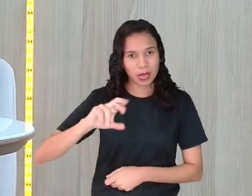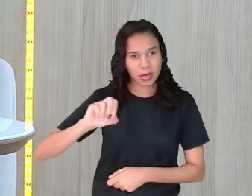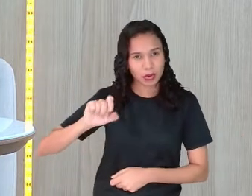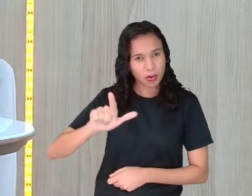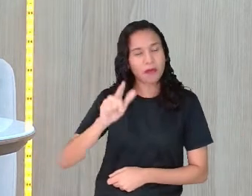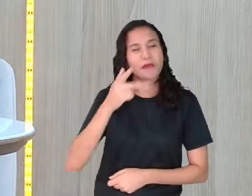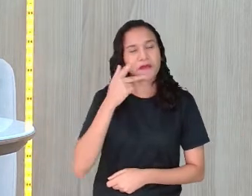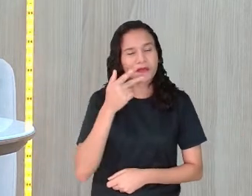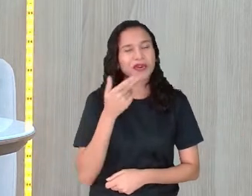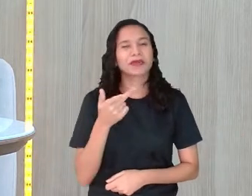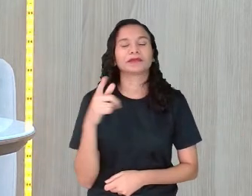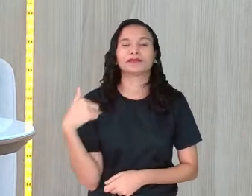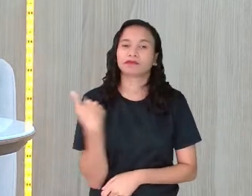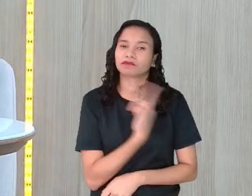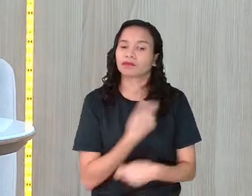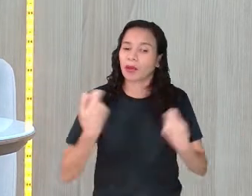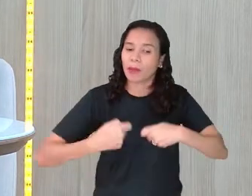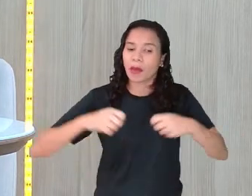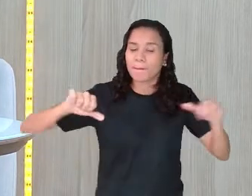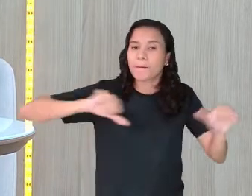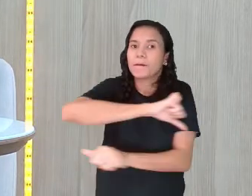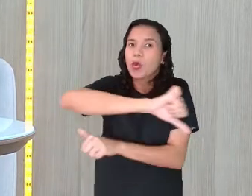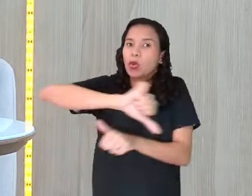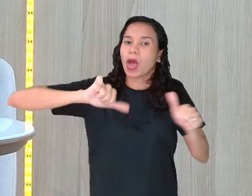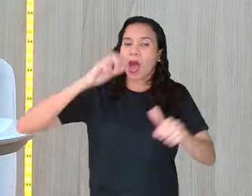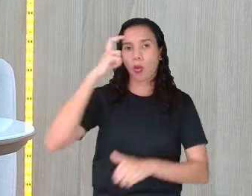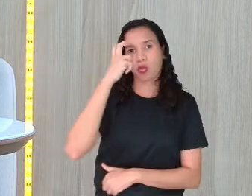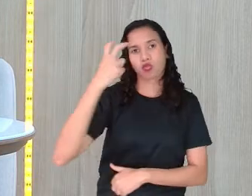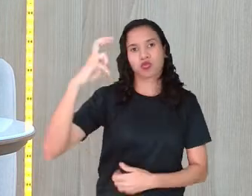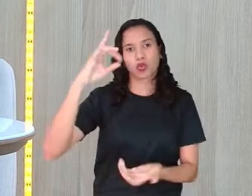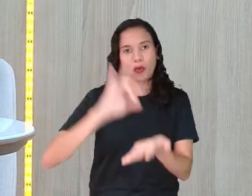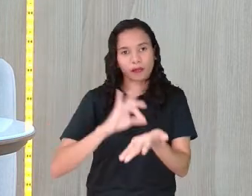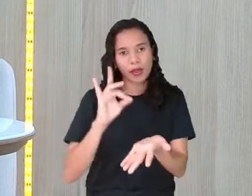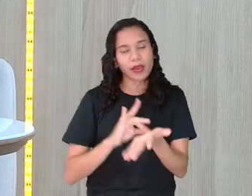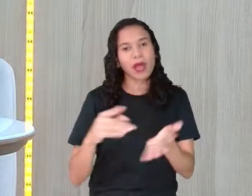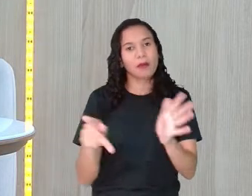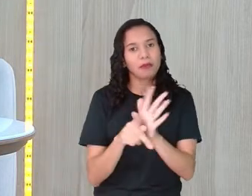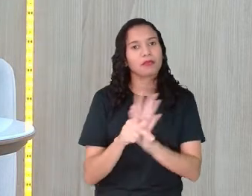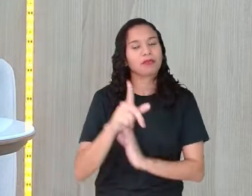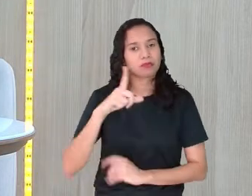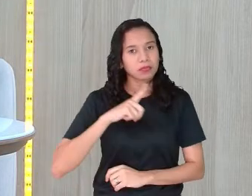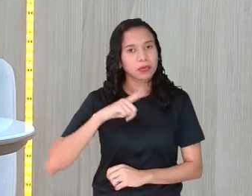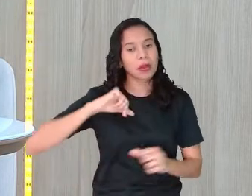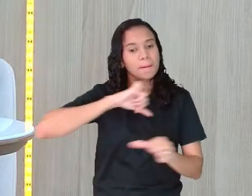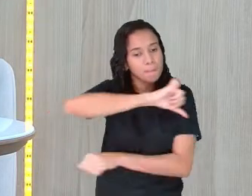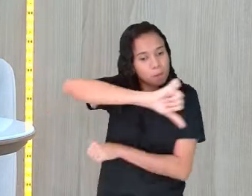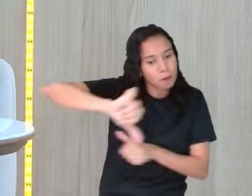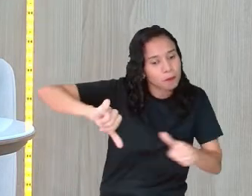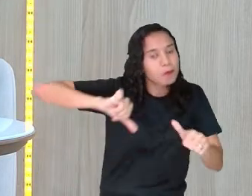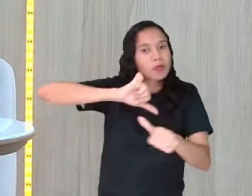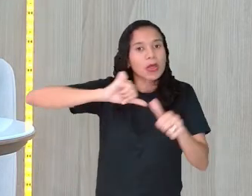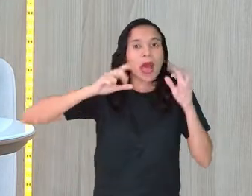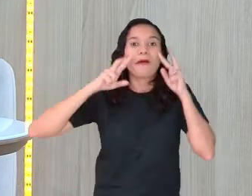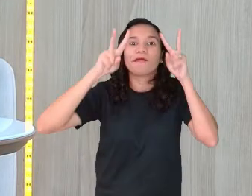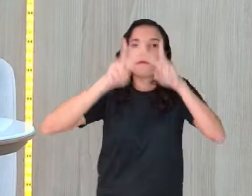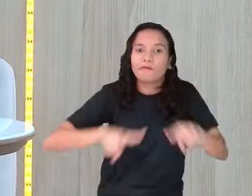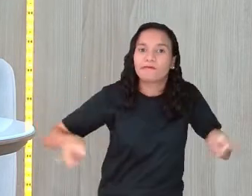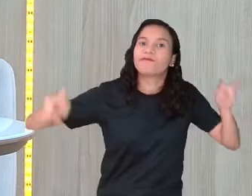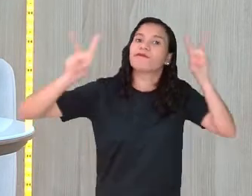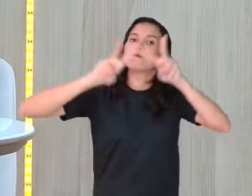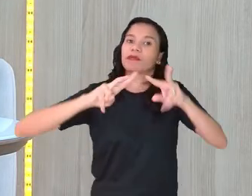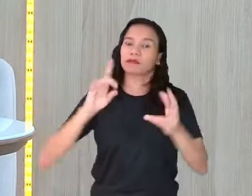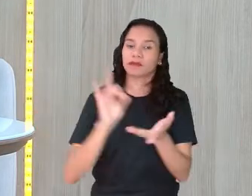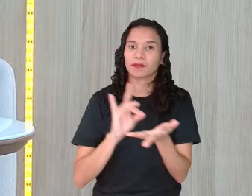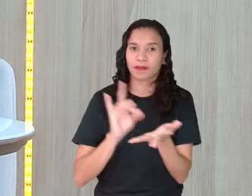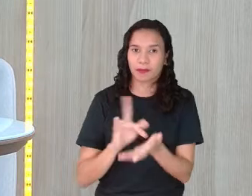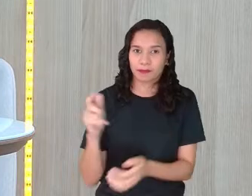bem colocou, uma mudança cultural, de fato, né, uma mudança, mudar essa visão, né, enquanto